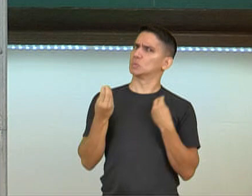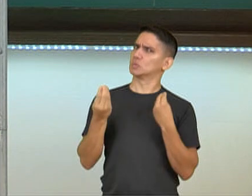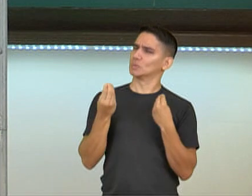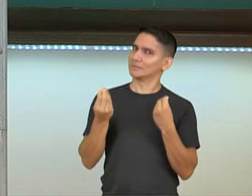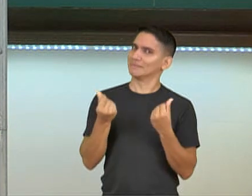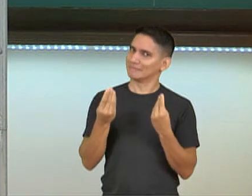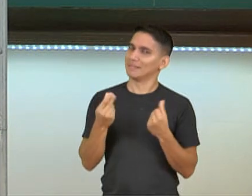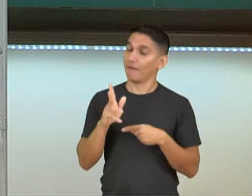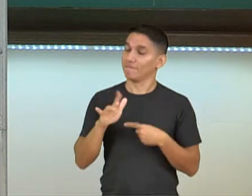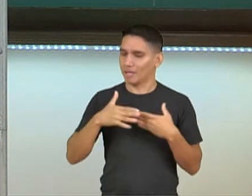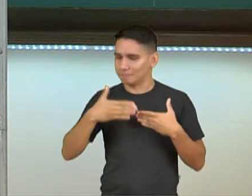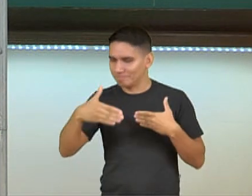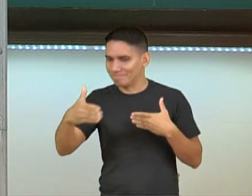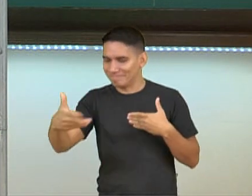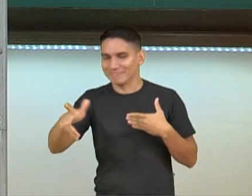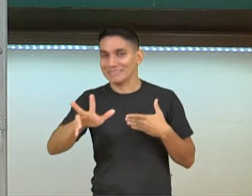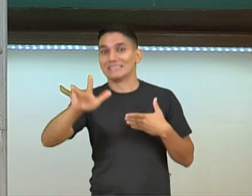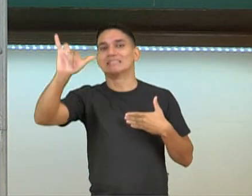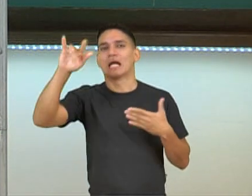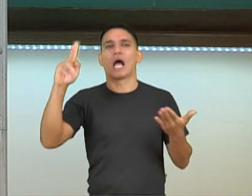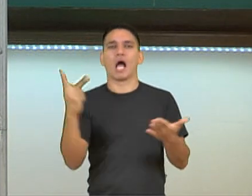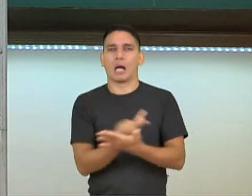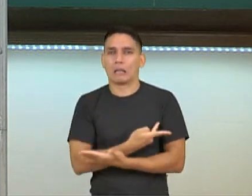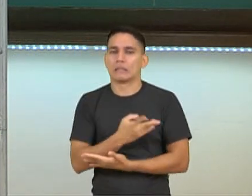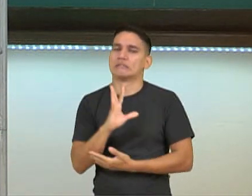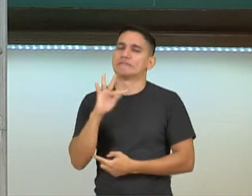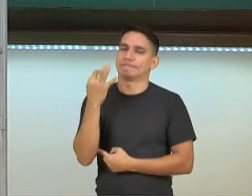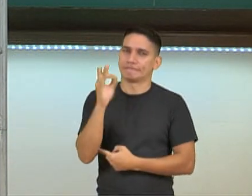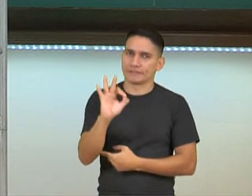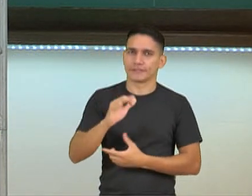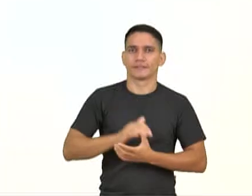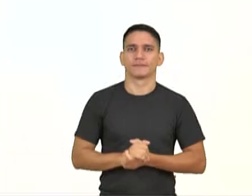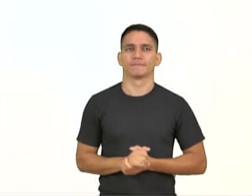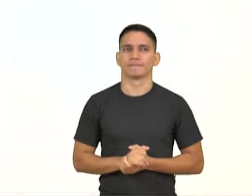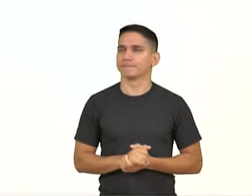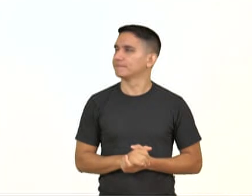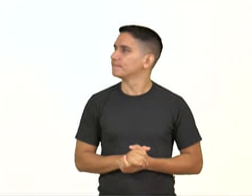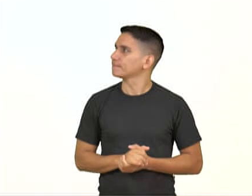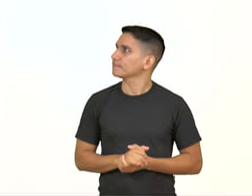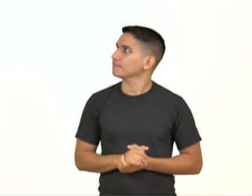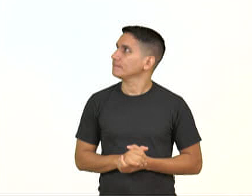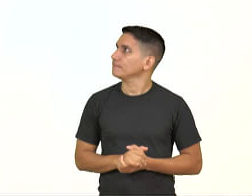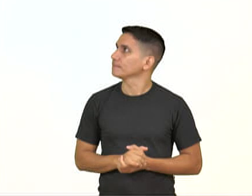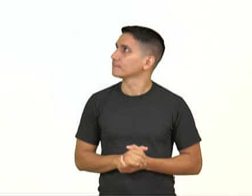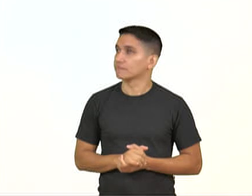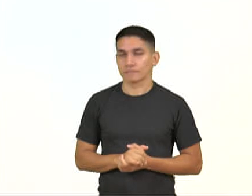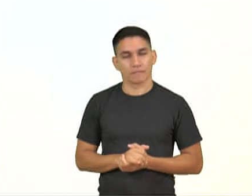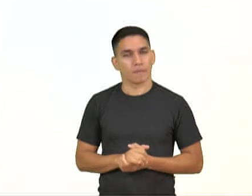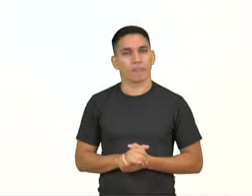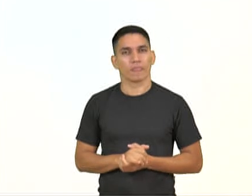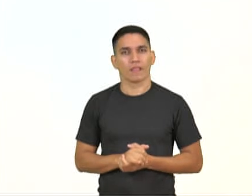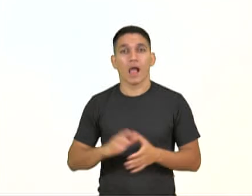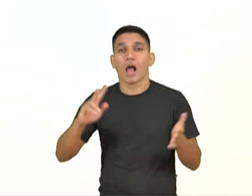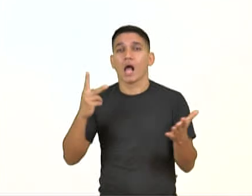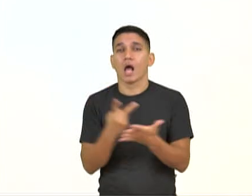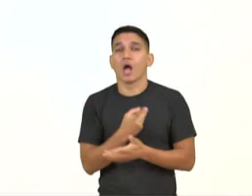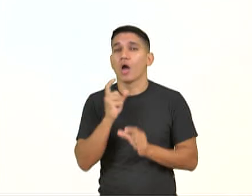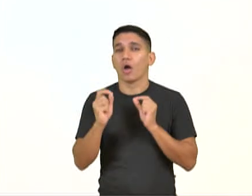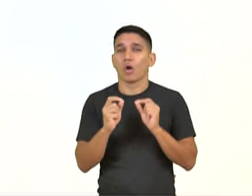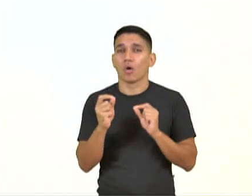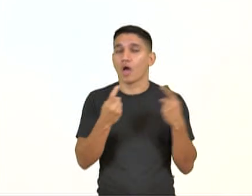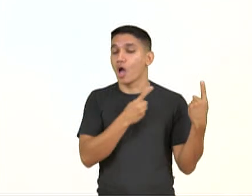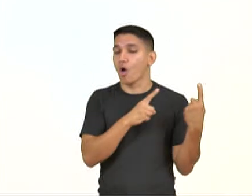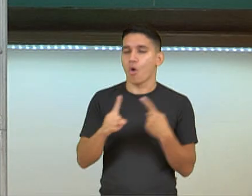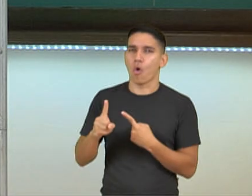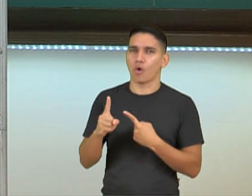tem muita coisa acontecendo, ali na França. Vai ocorrer uma tentativa de uma